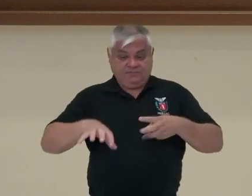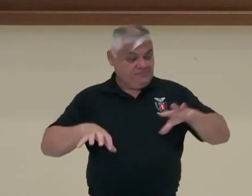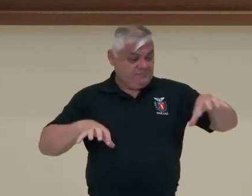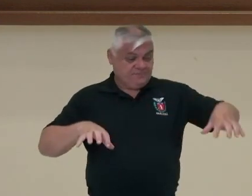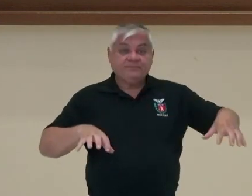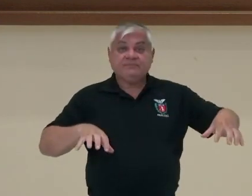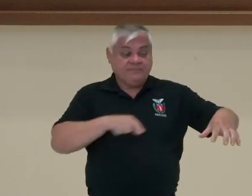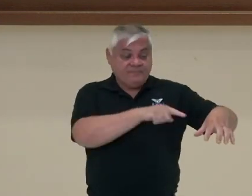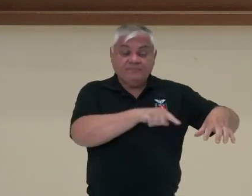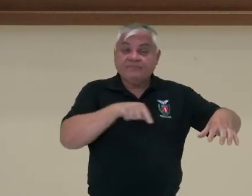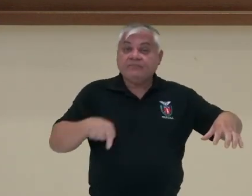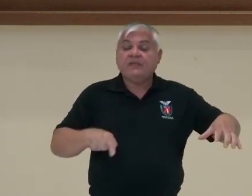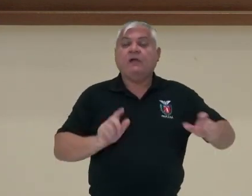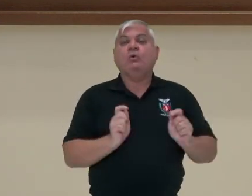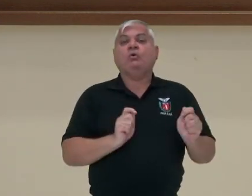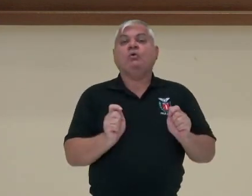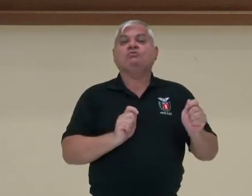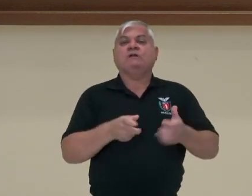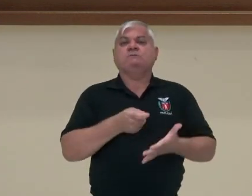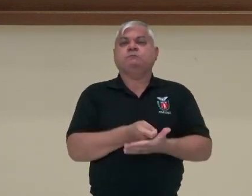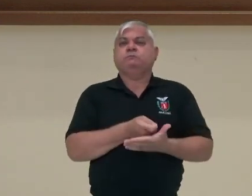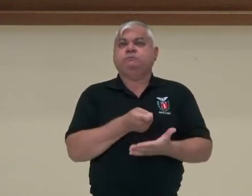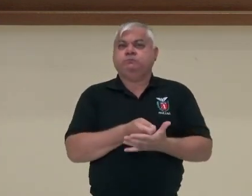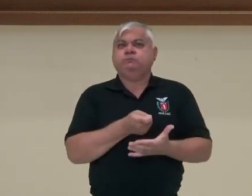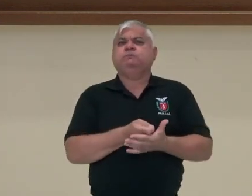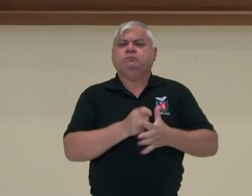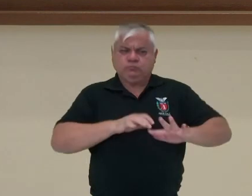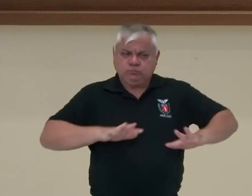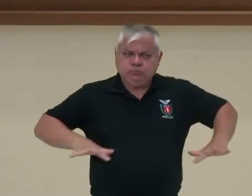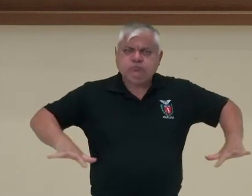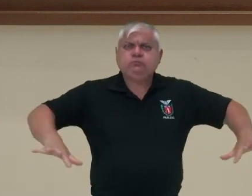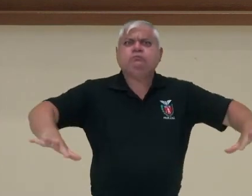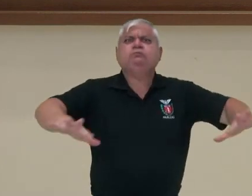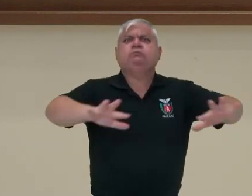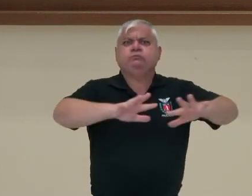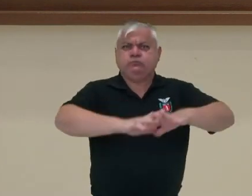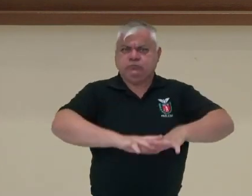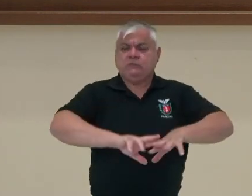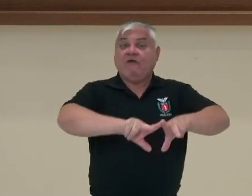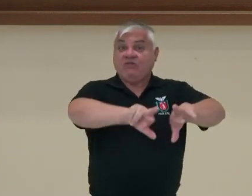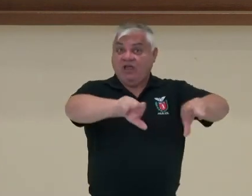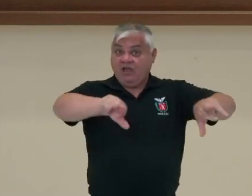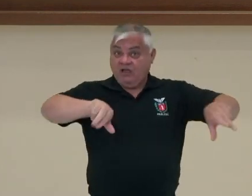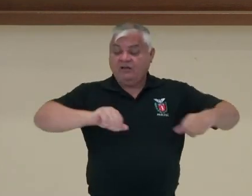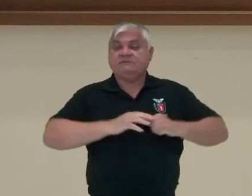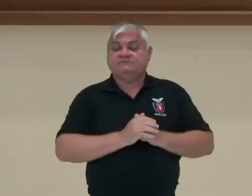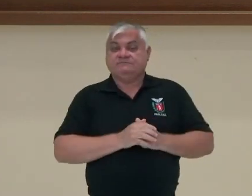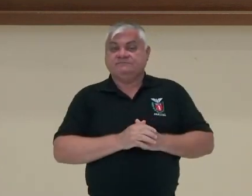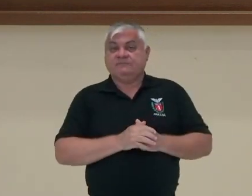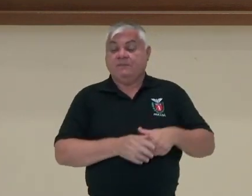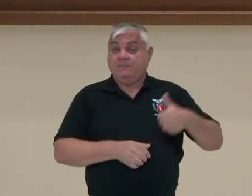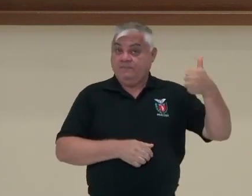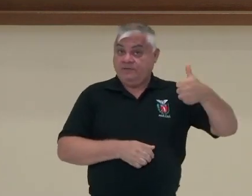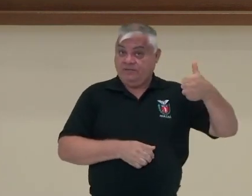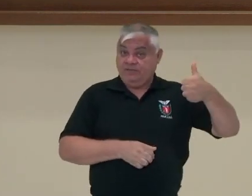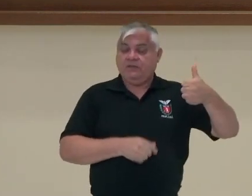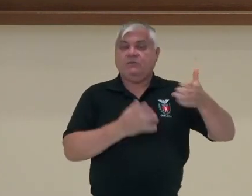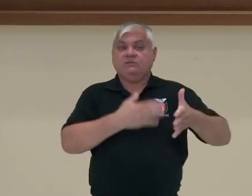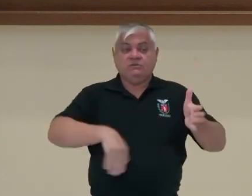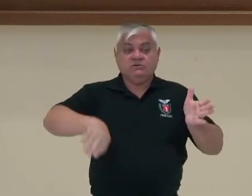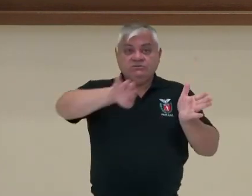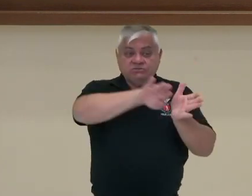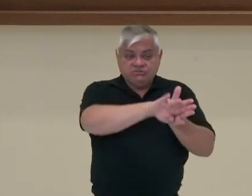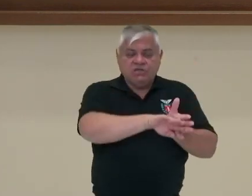eles controlavam de forma rígida essas colônias, né? Que aqui eram várias. No primeiro momento, quando chegaram aqui,